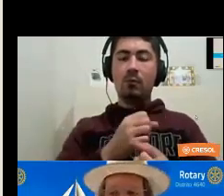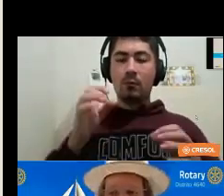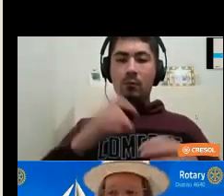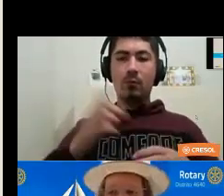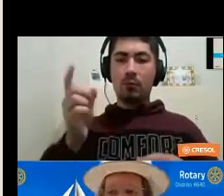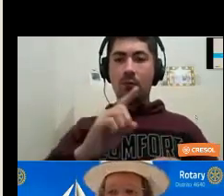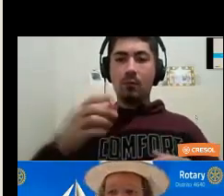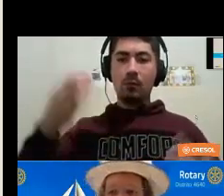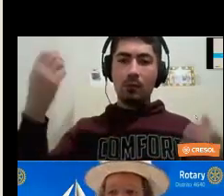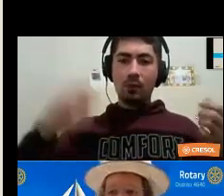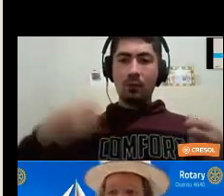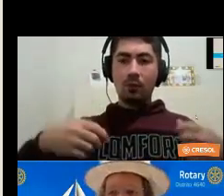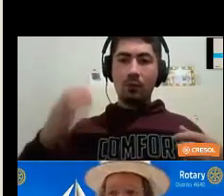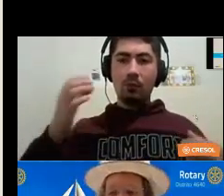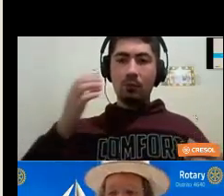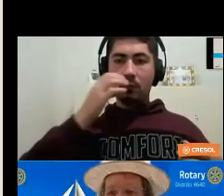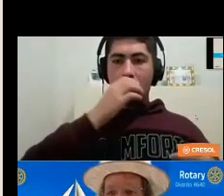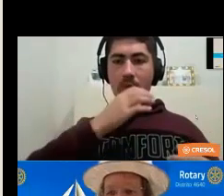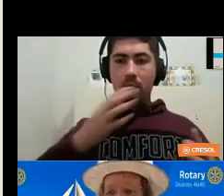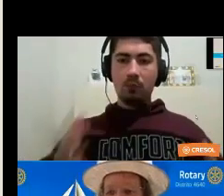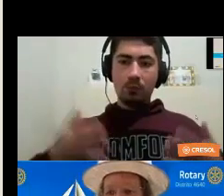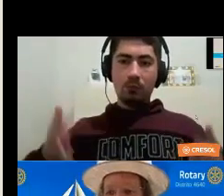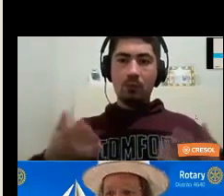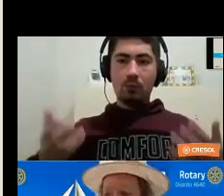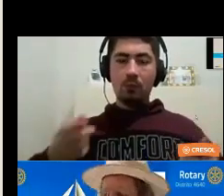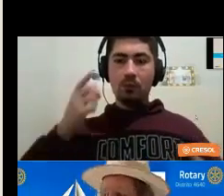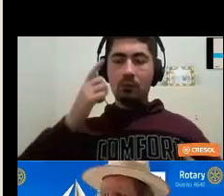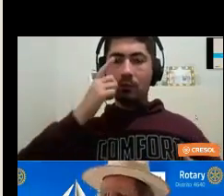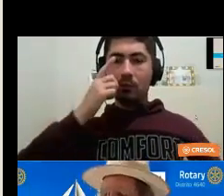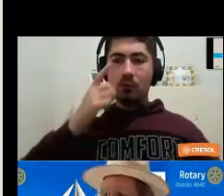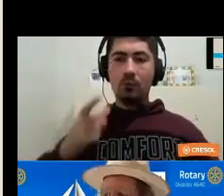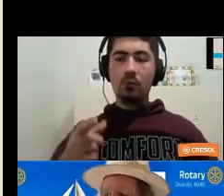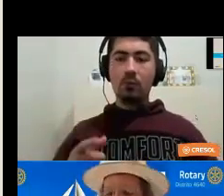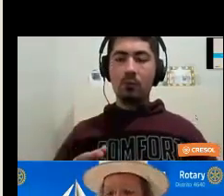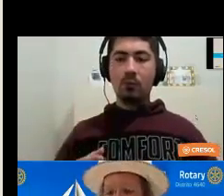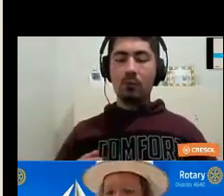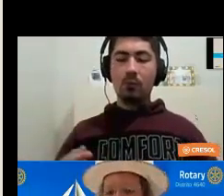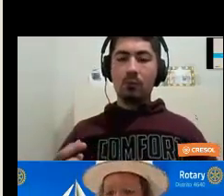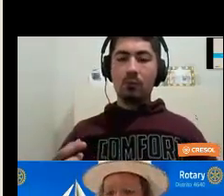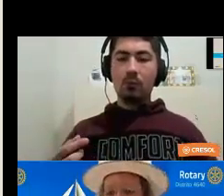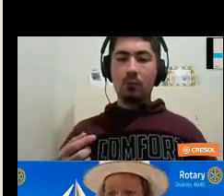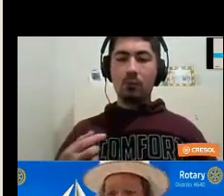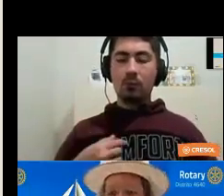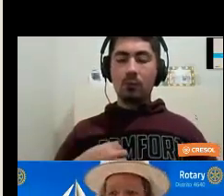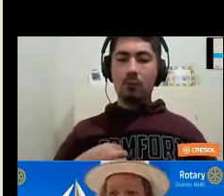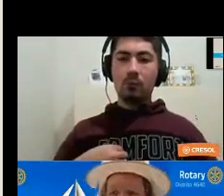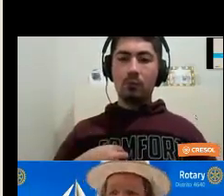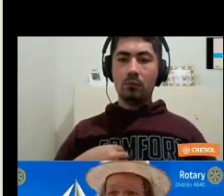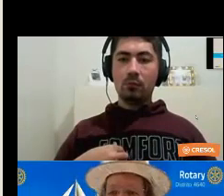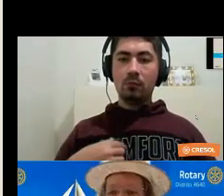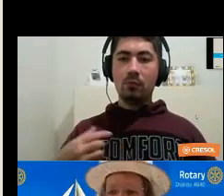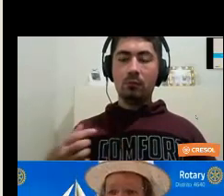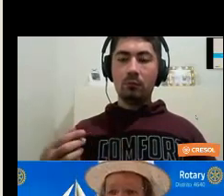fomentando, né, e patrocinando esses projetos que os clubes fazem. Eu costumo dizer que eu entrei em Rotary em 90 ainda, no Rotary